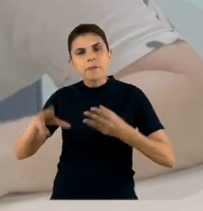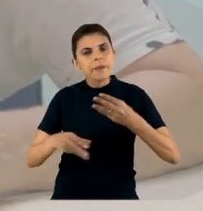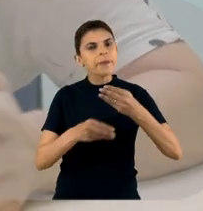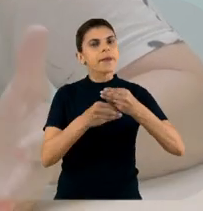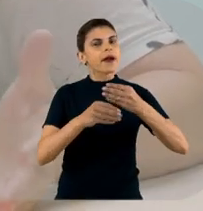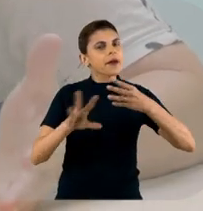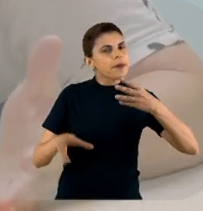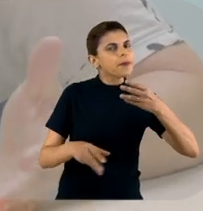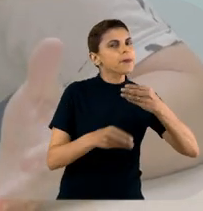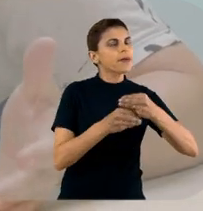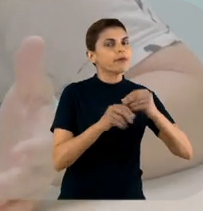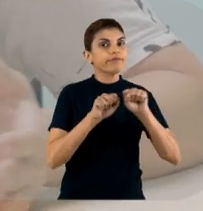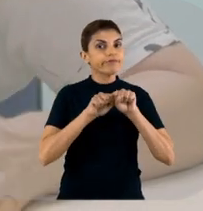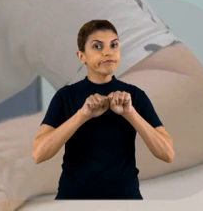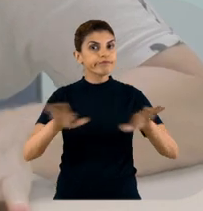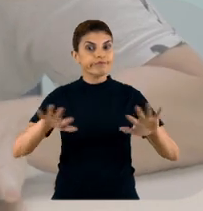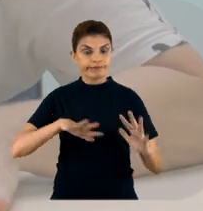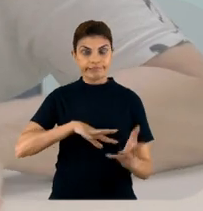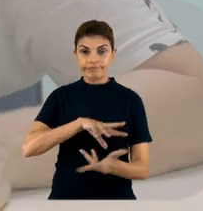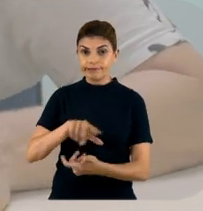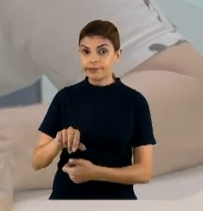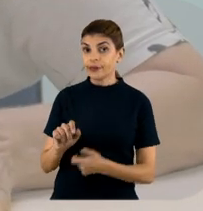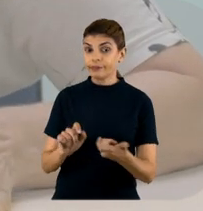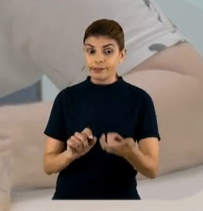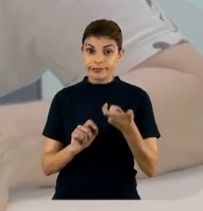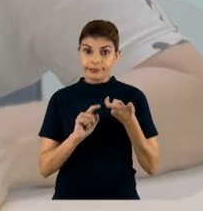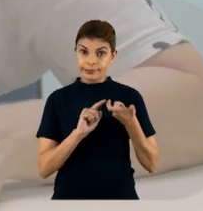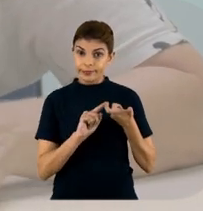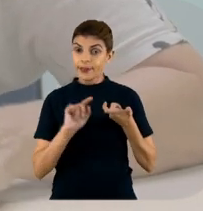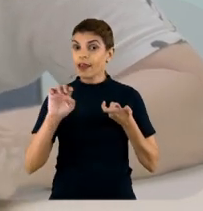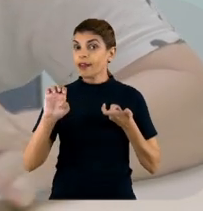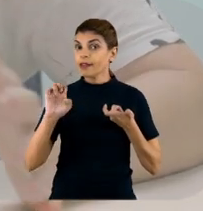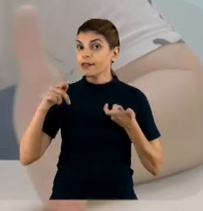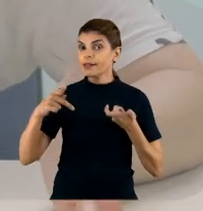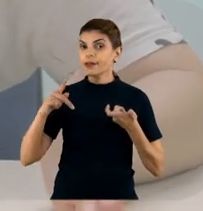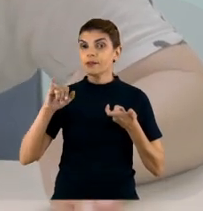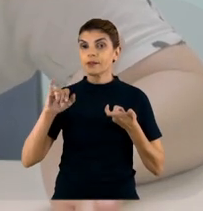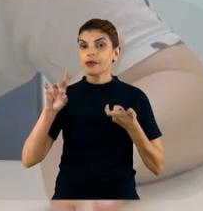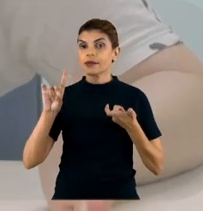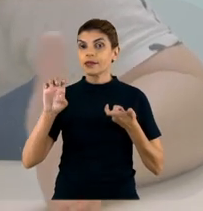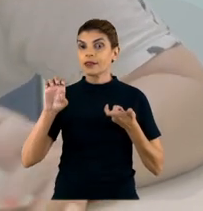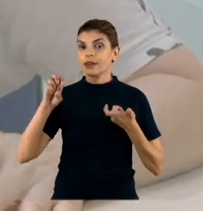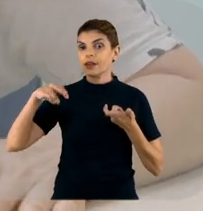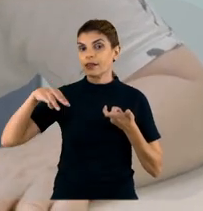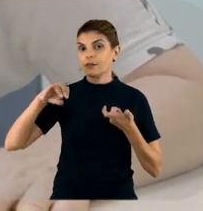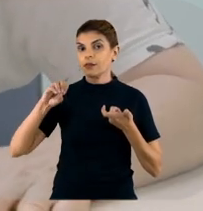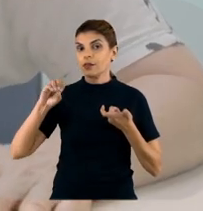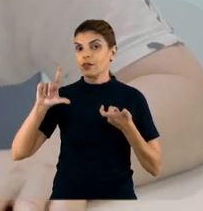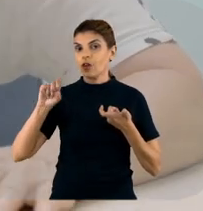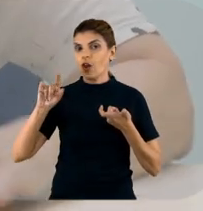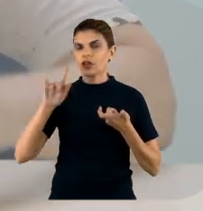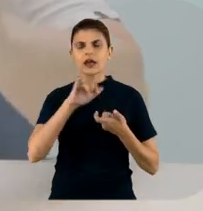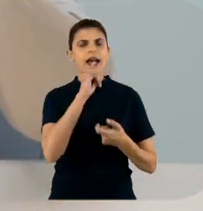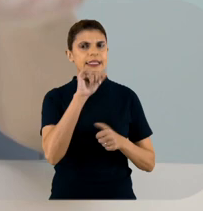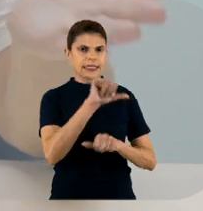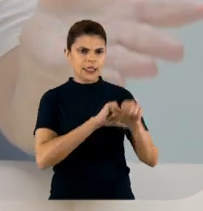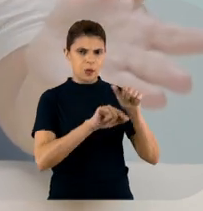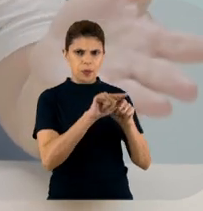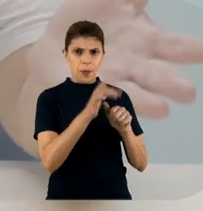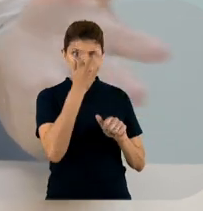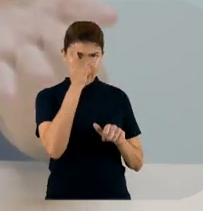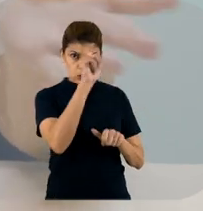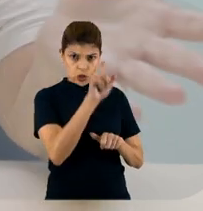uma consideração epidemiológica né que é já teve contato com algum caso doente no